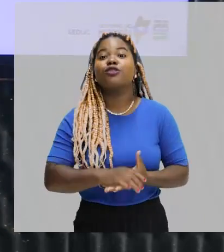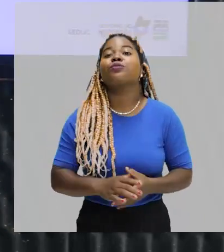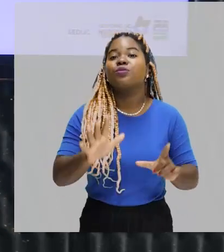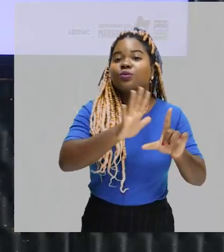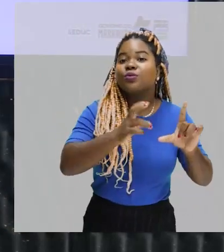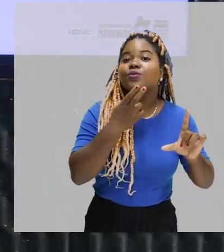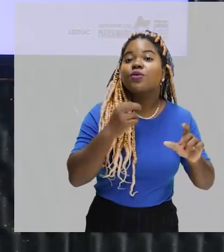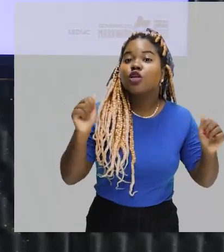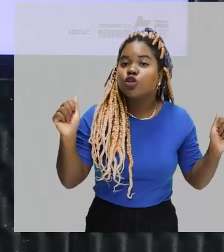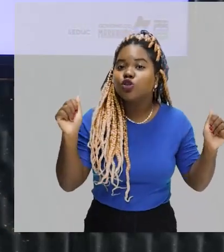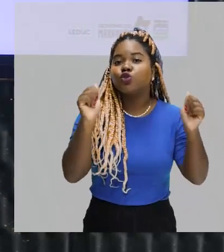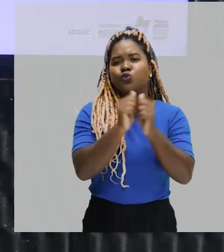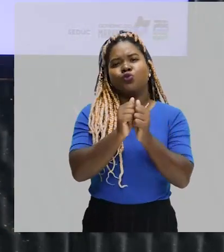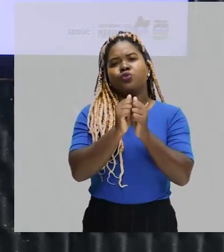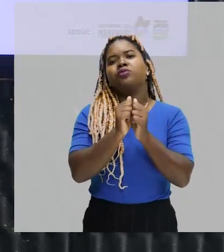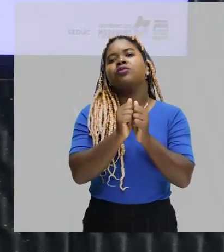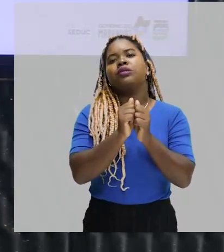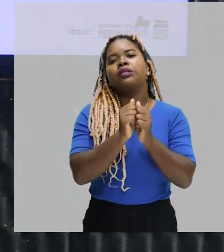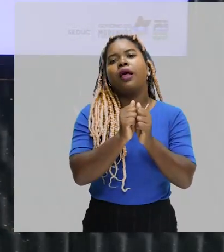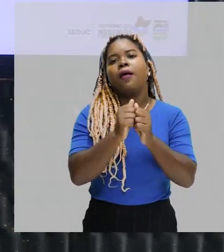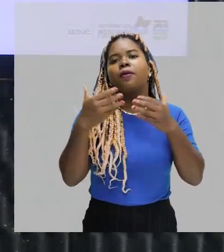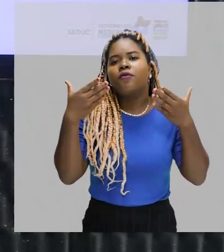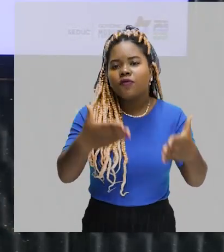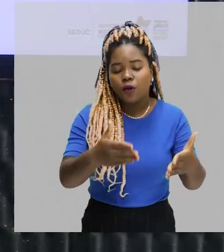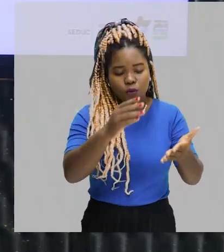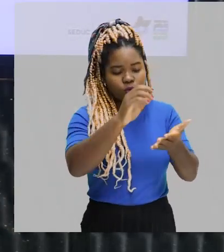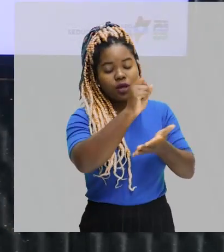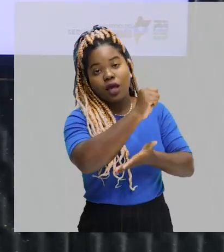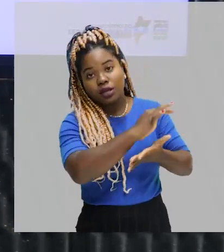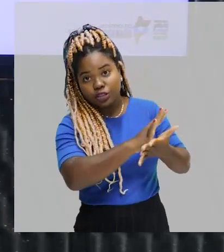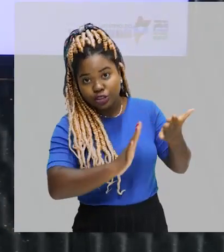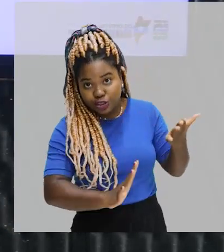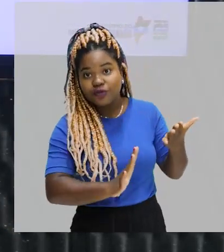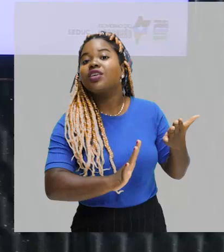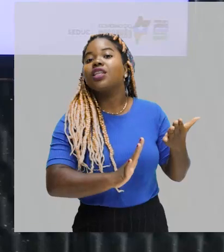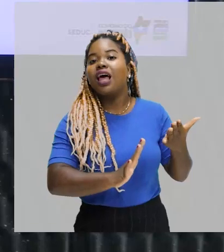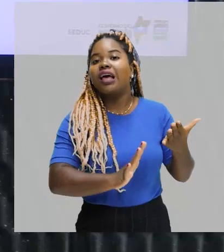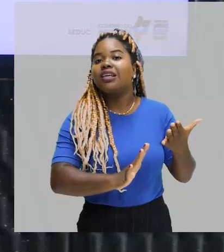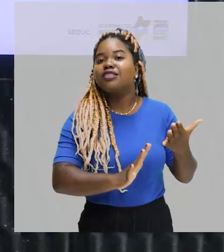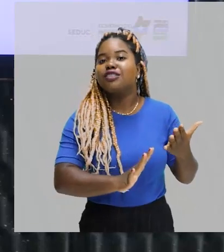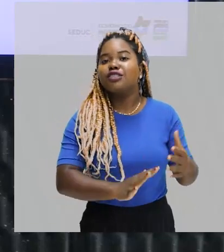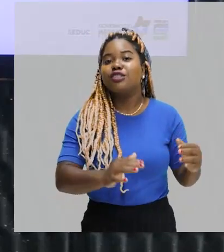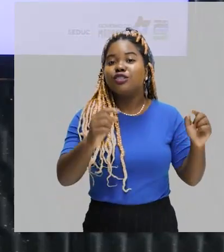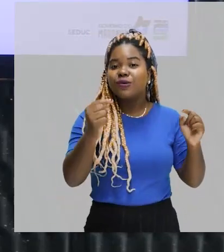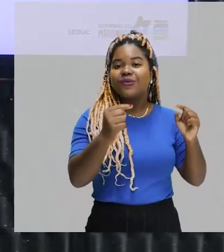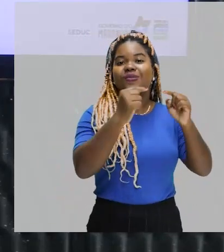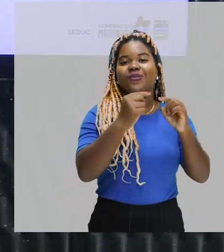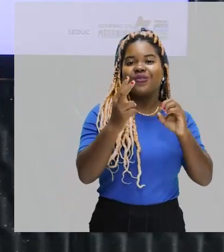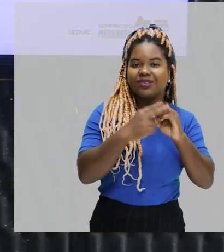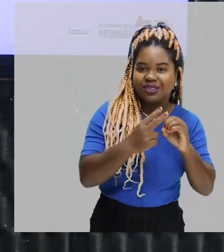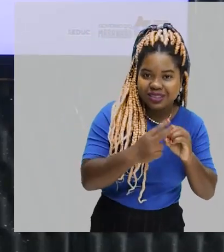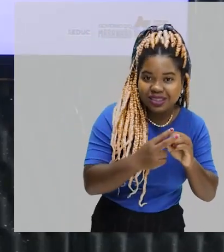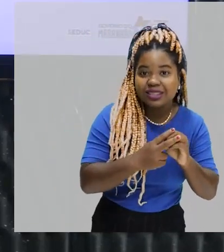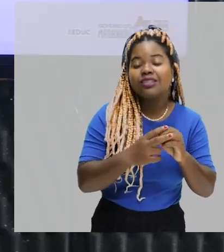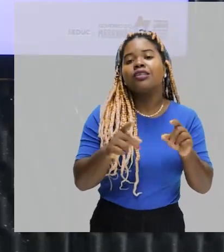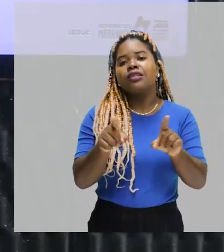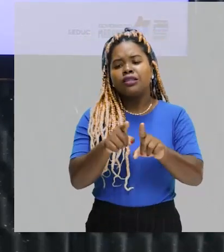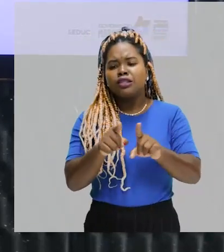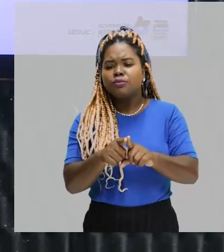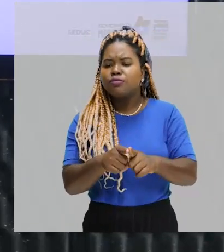Vamos juntas trabalhar questões de concordância. E no decorrer das questões,